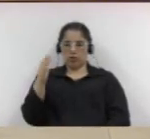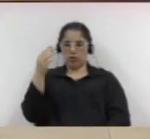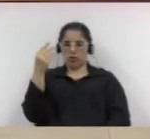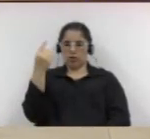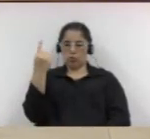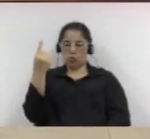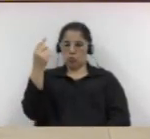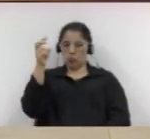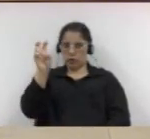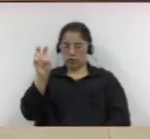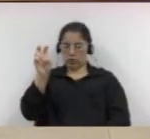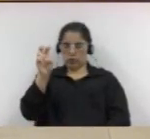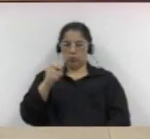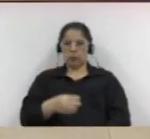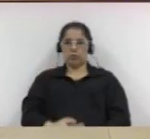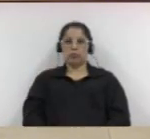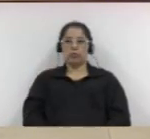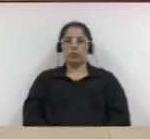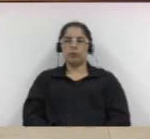844/2015.